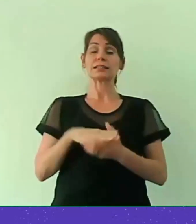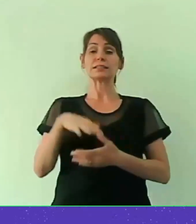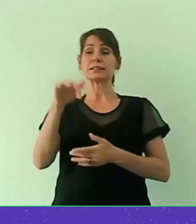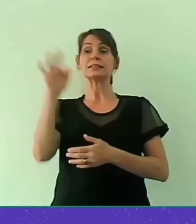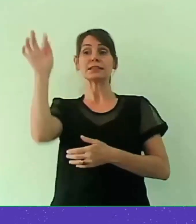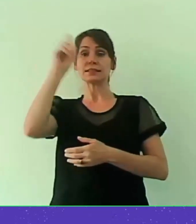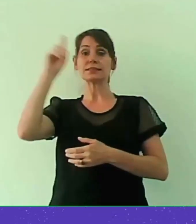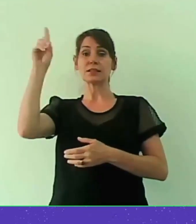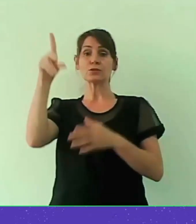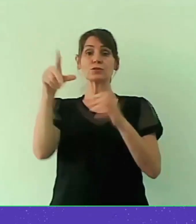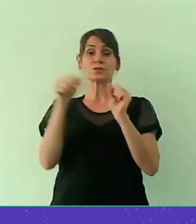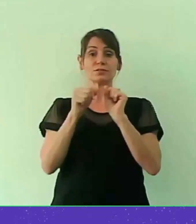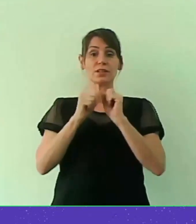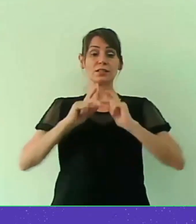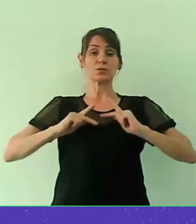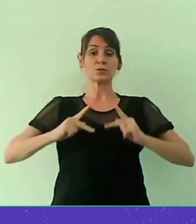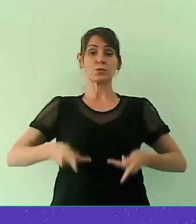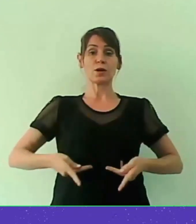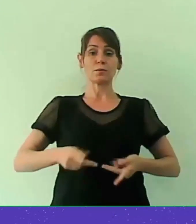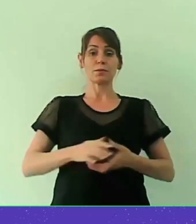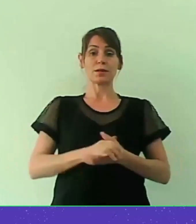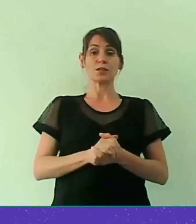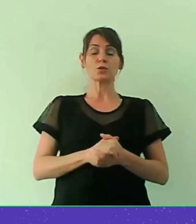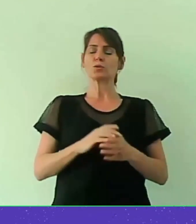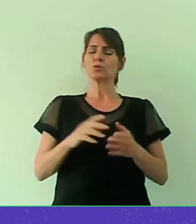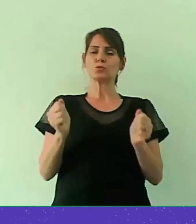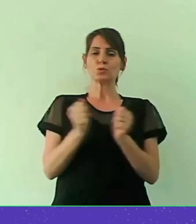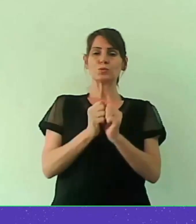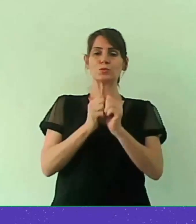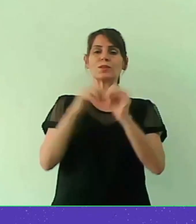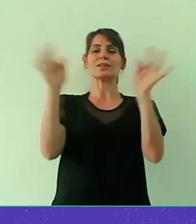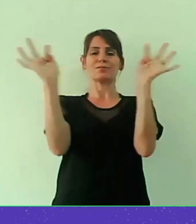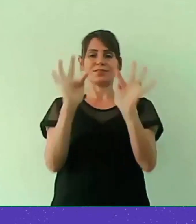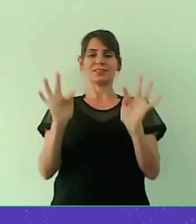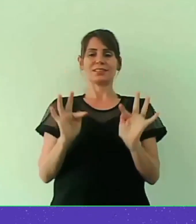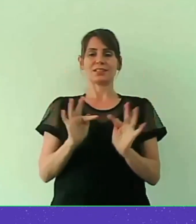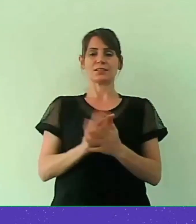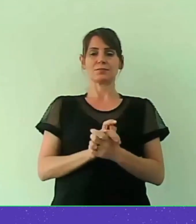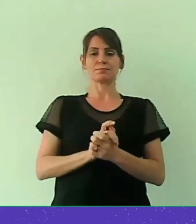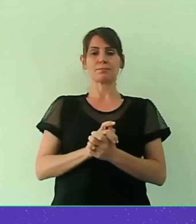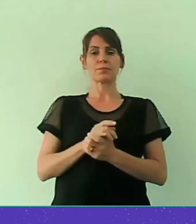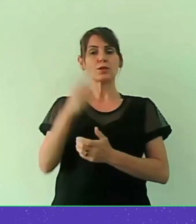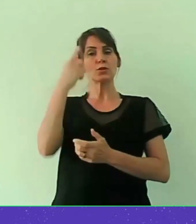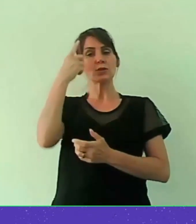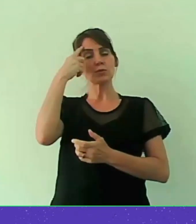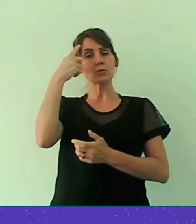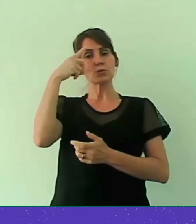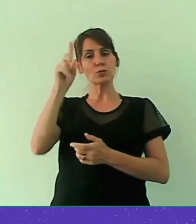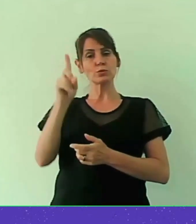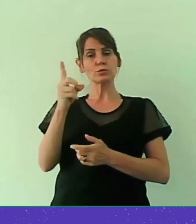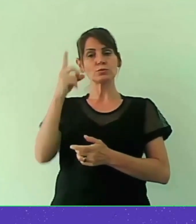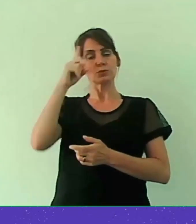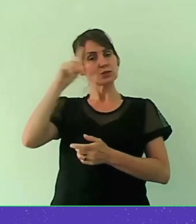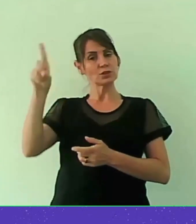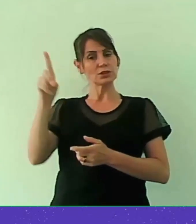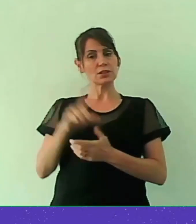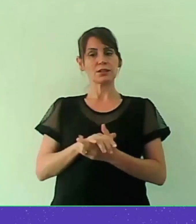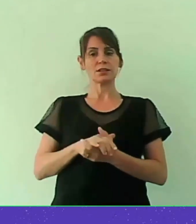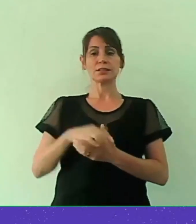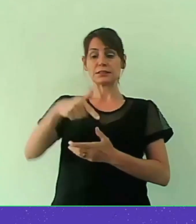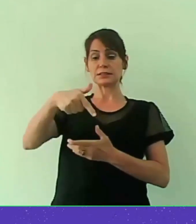dia seguinte, o sétimo dia, Deus descansou de suas obras.